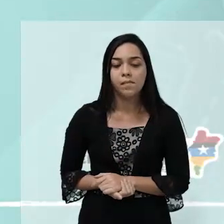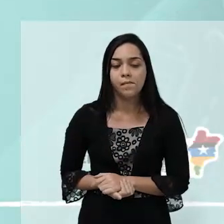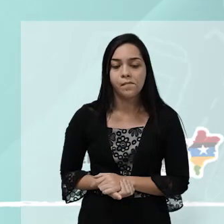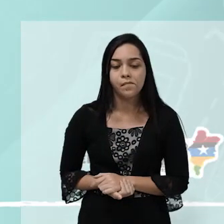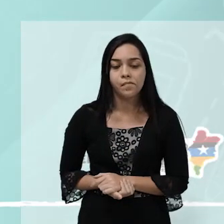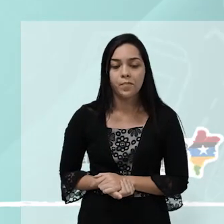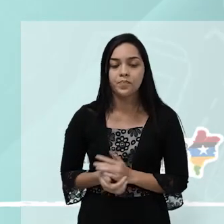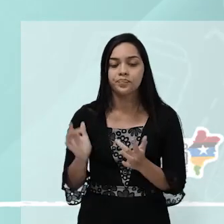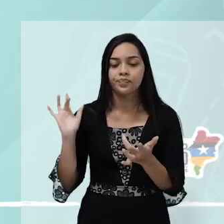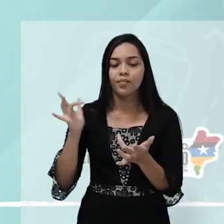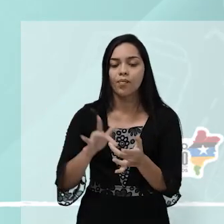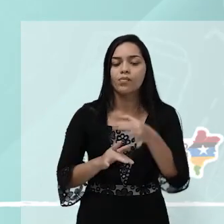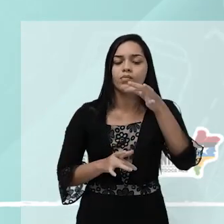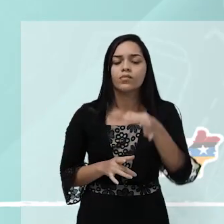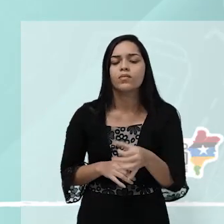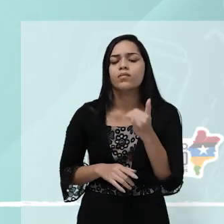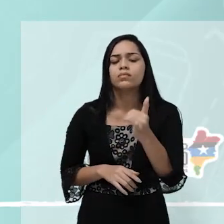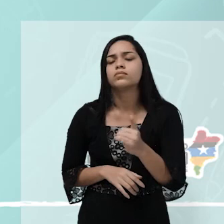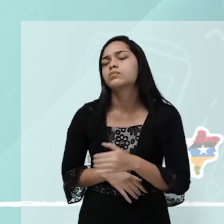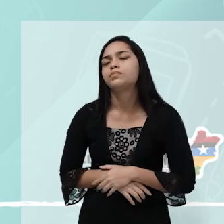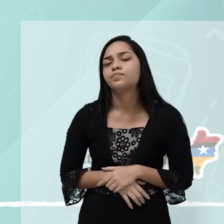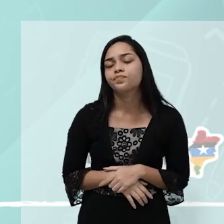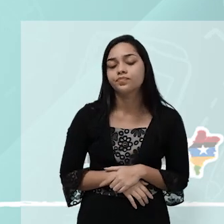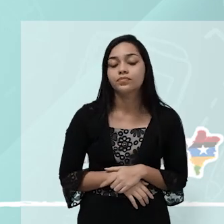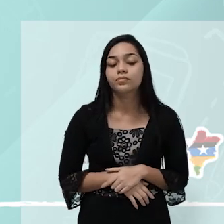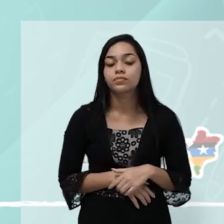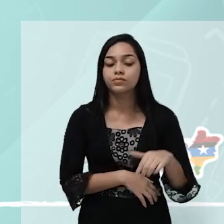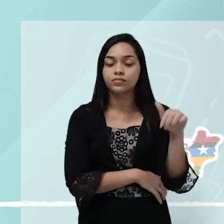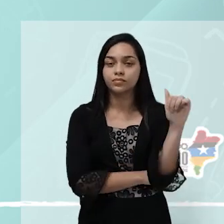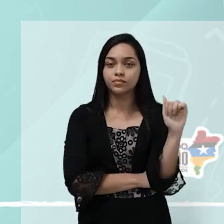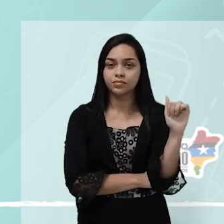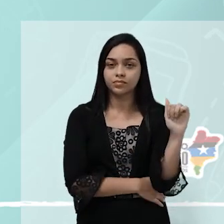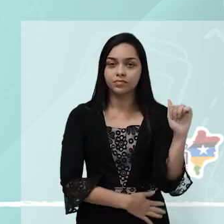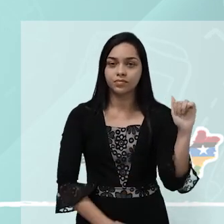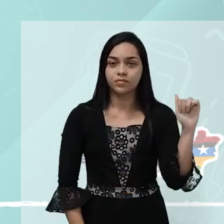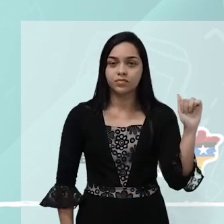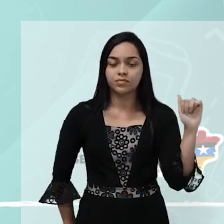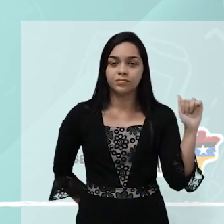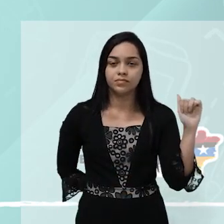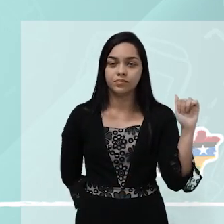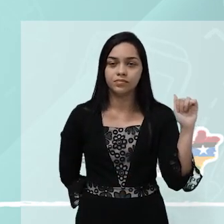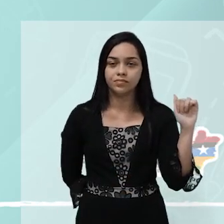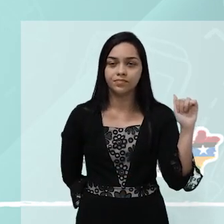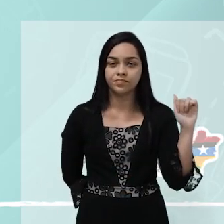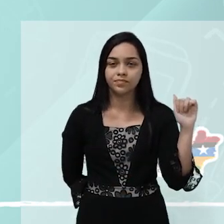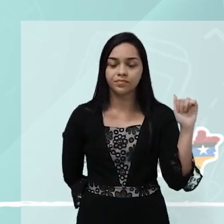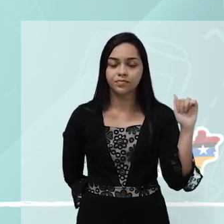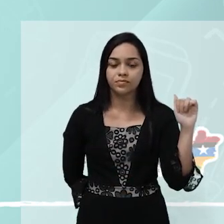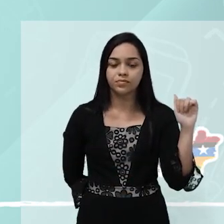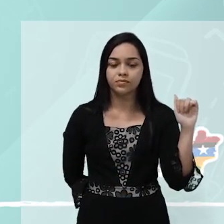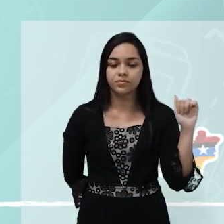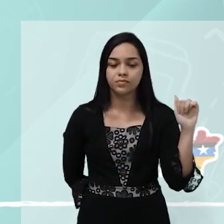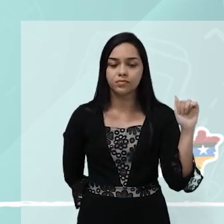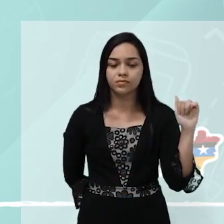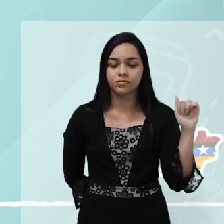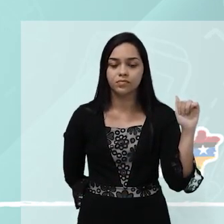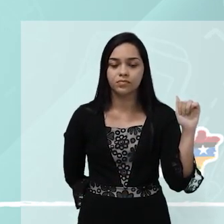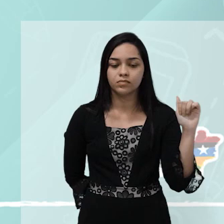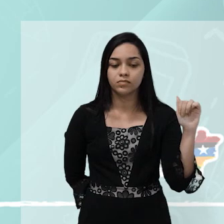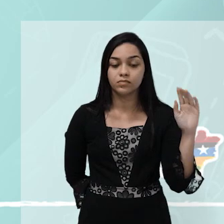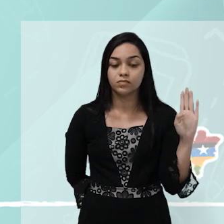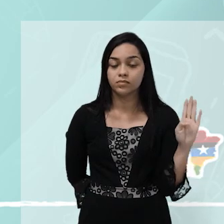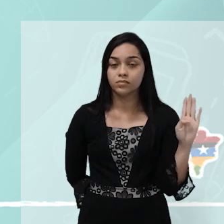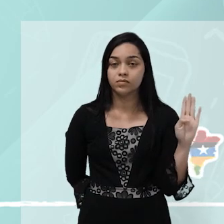então. Sobre o classicismo, é correto afirmar. Letra A. Movimento que faz referência aos modelos